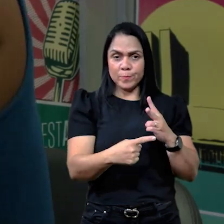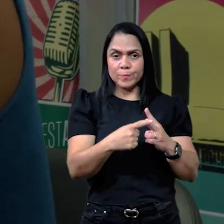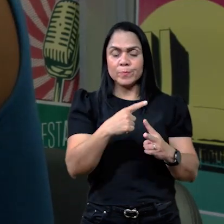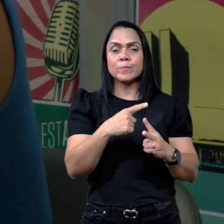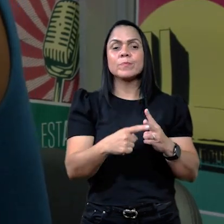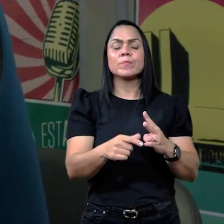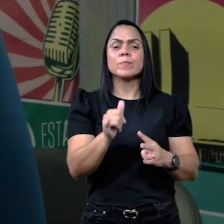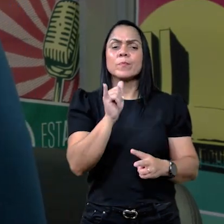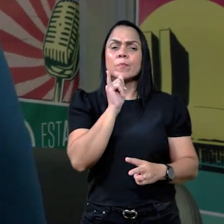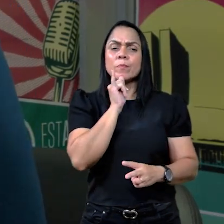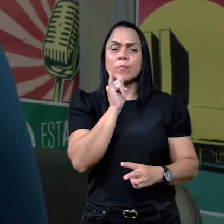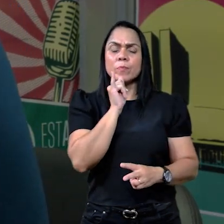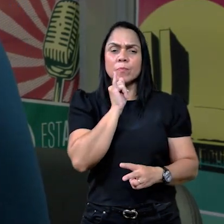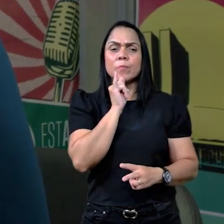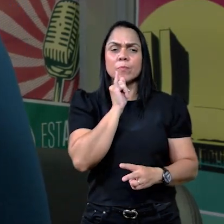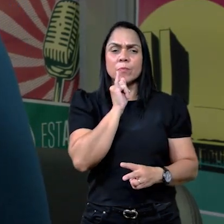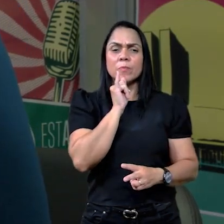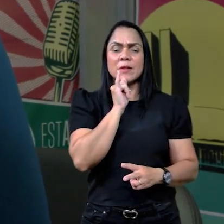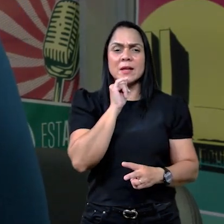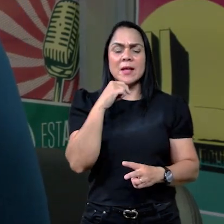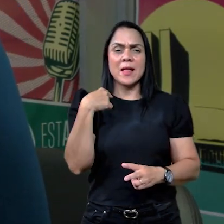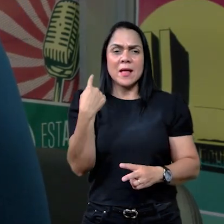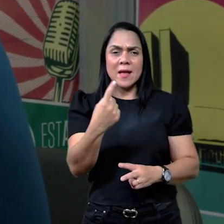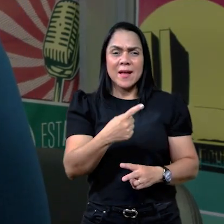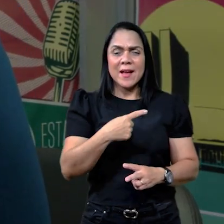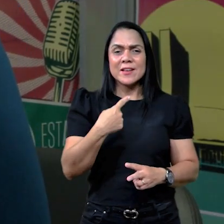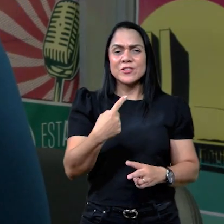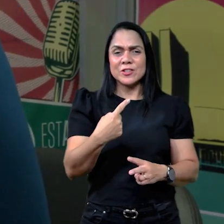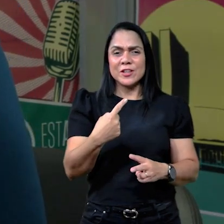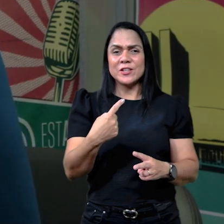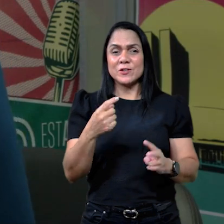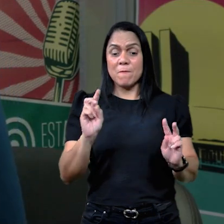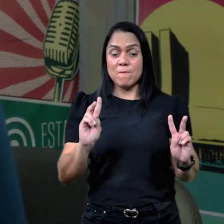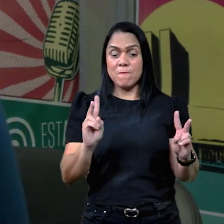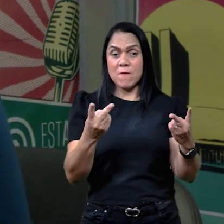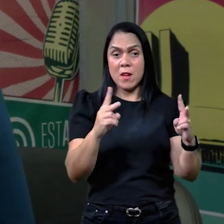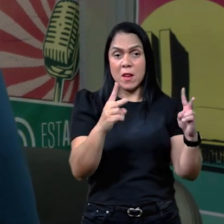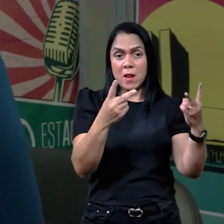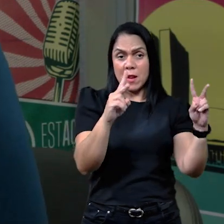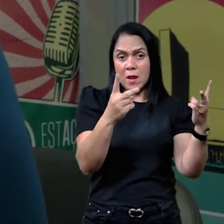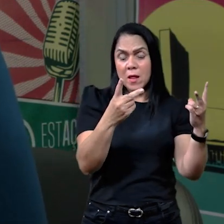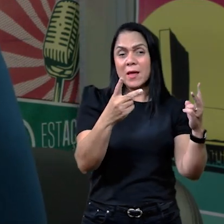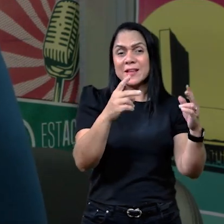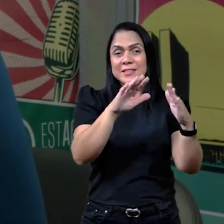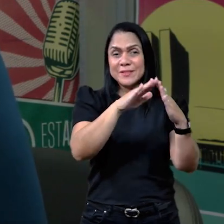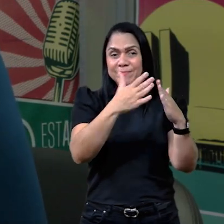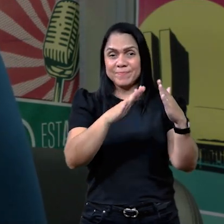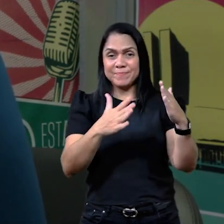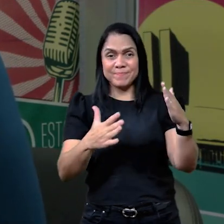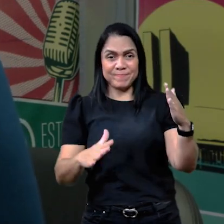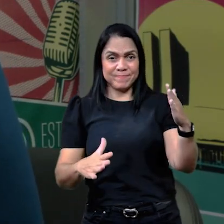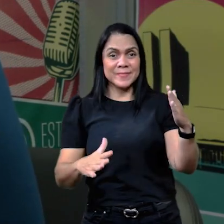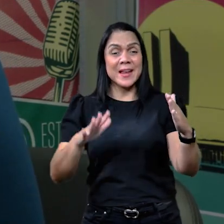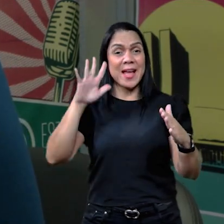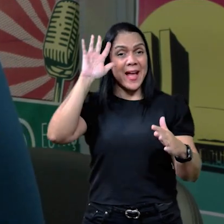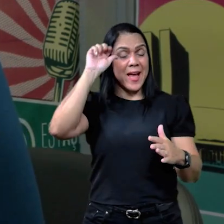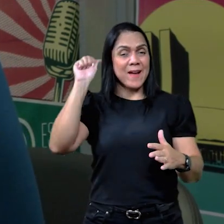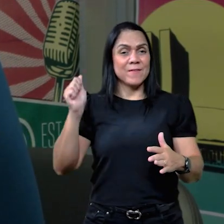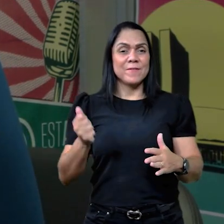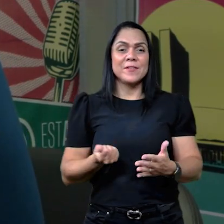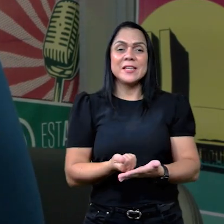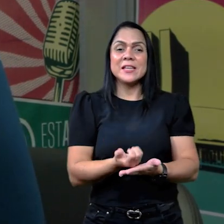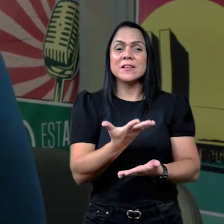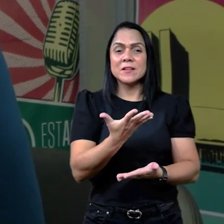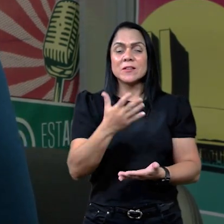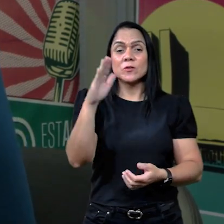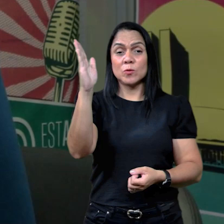que eu gosto muito de dar, que a gente tem feito um trabalho, né, de valorização da ancestralidade africana no Brasil. O